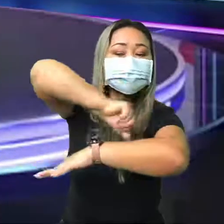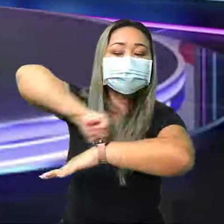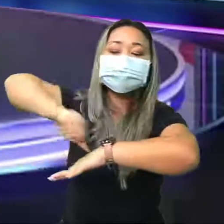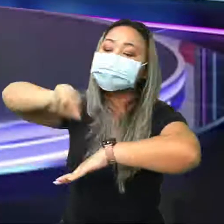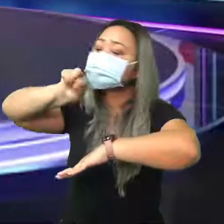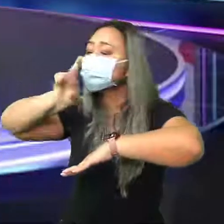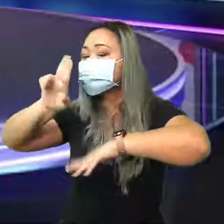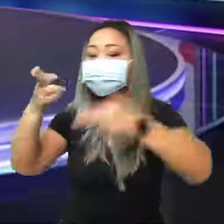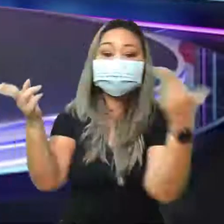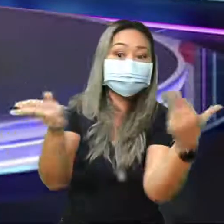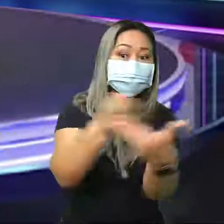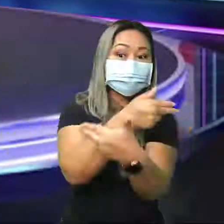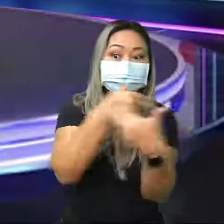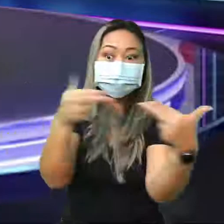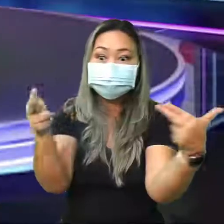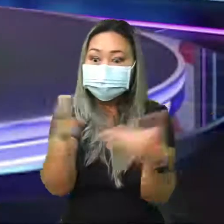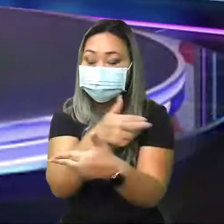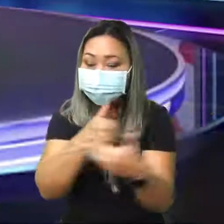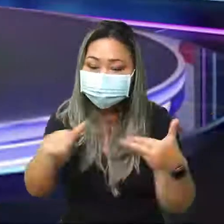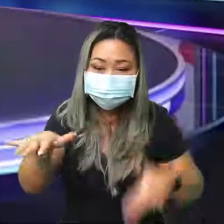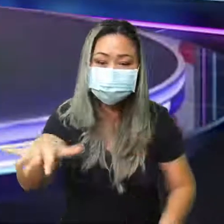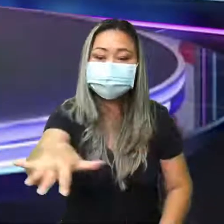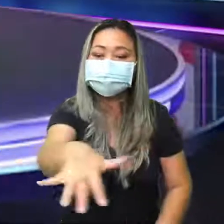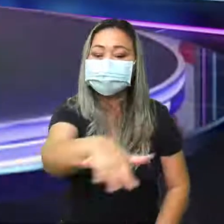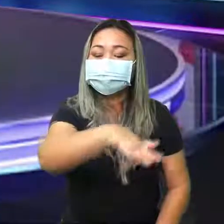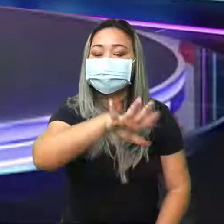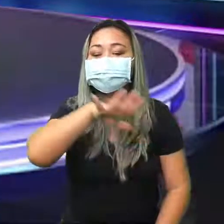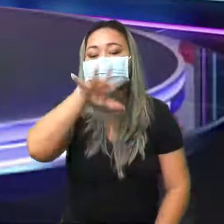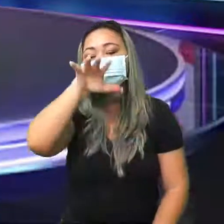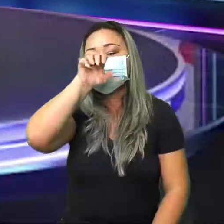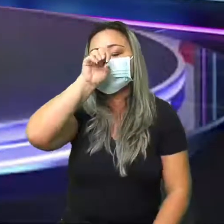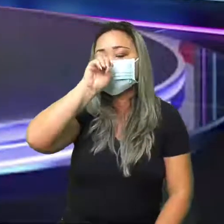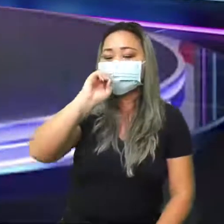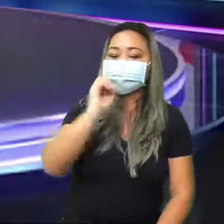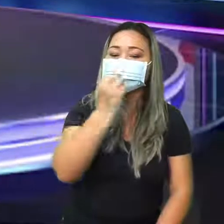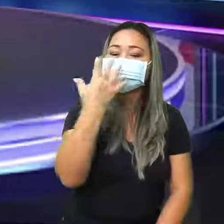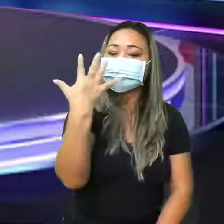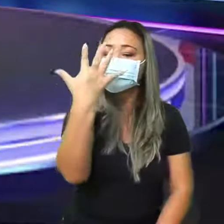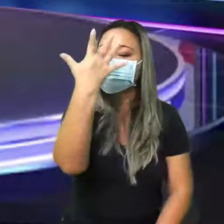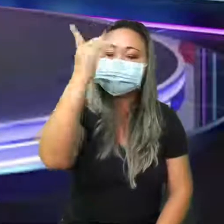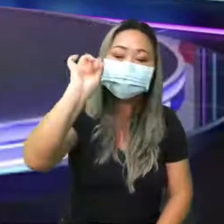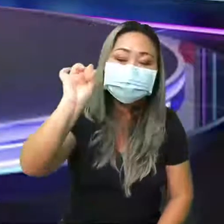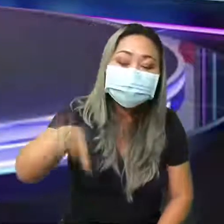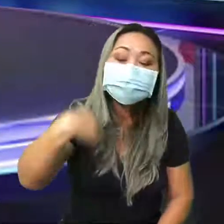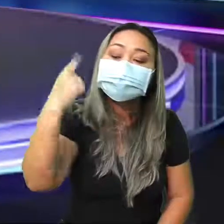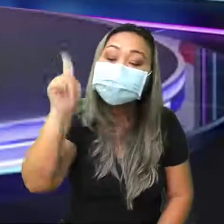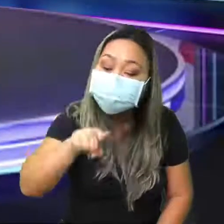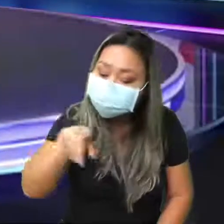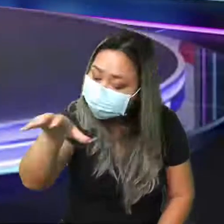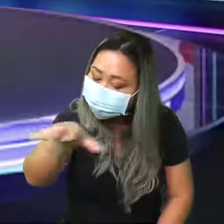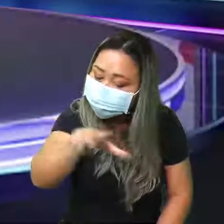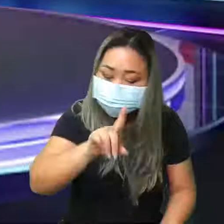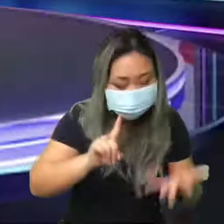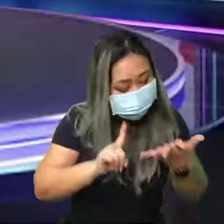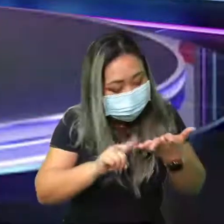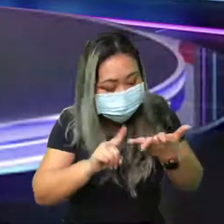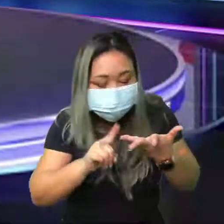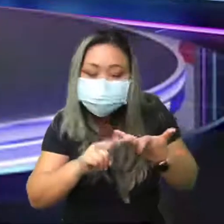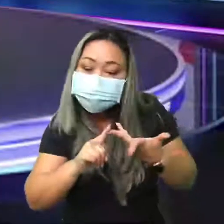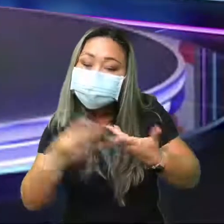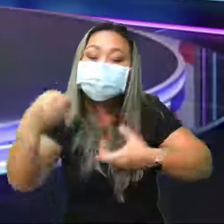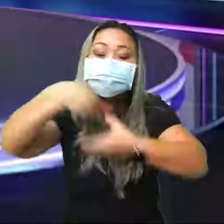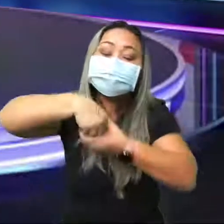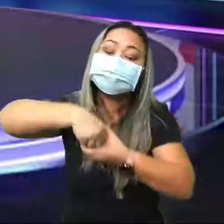do ar, o vento naquele ambiente, do oxigênio, tá? Então, todos esses elementos fazem parte